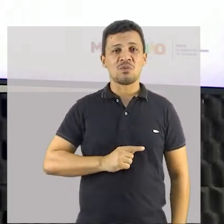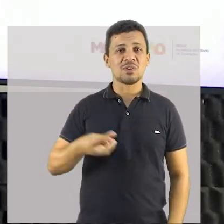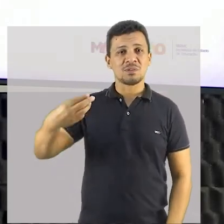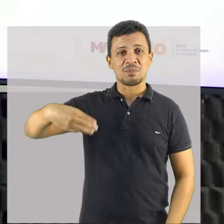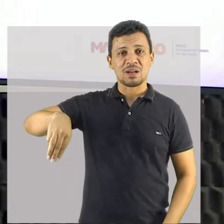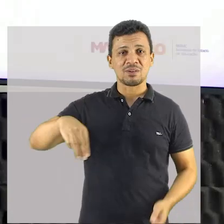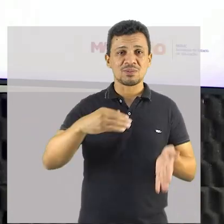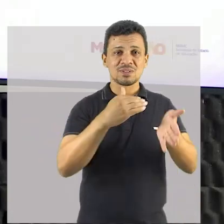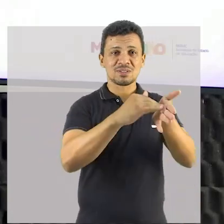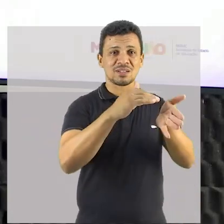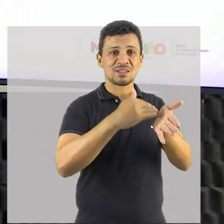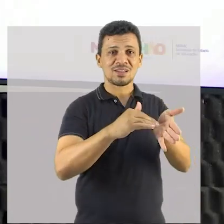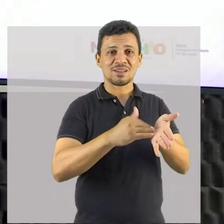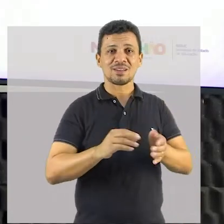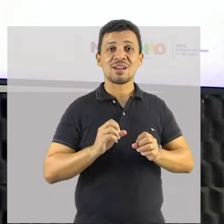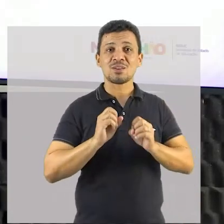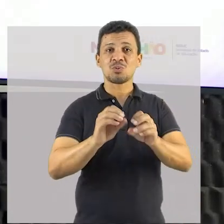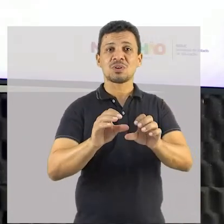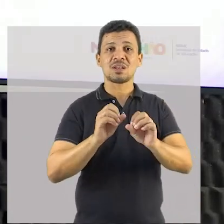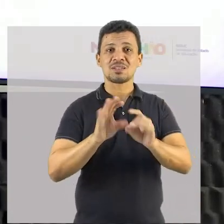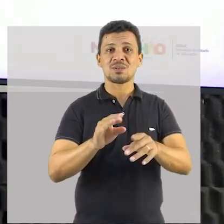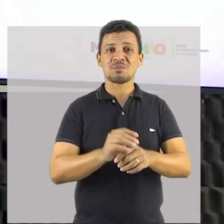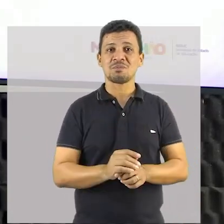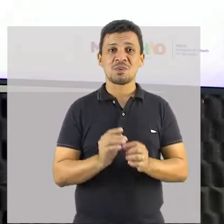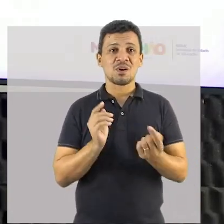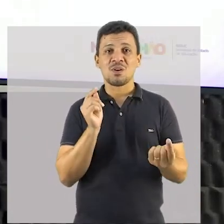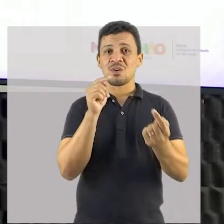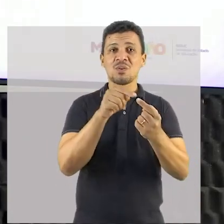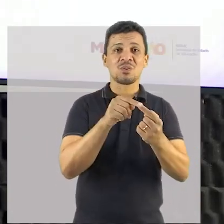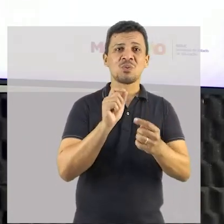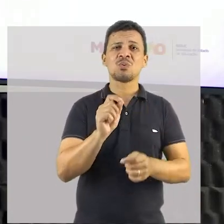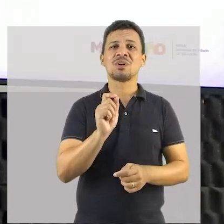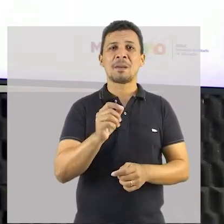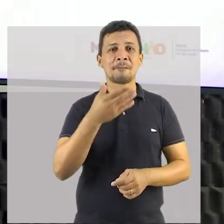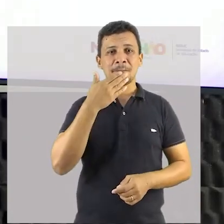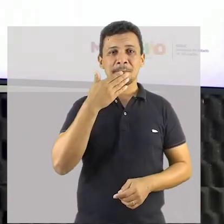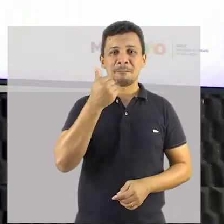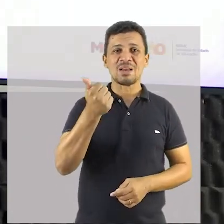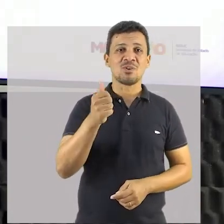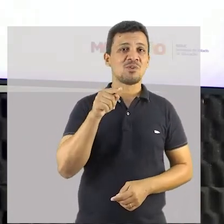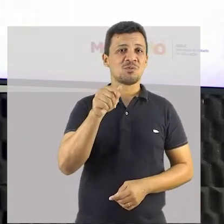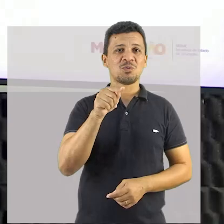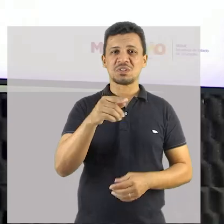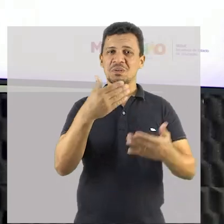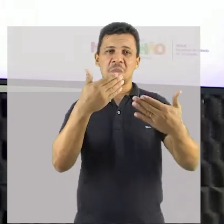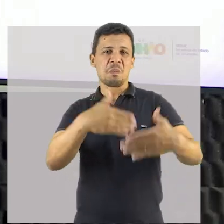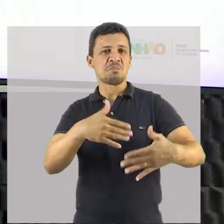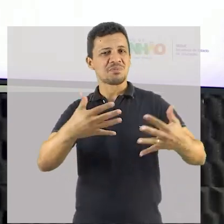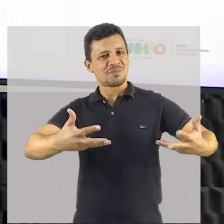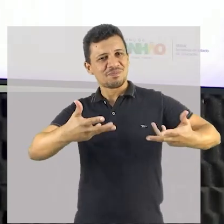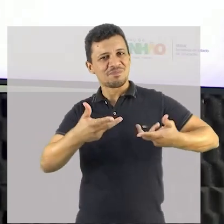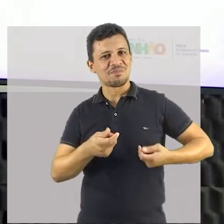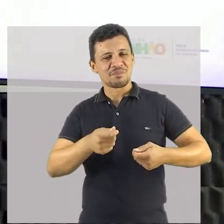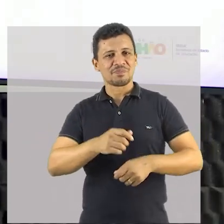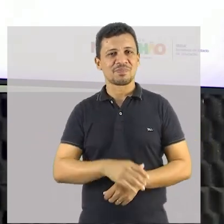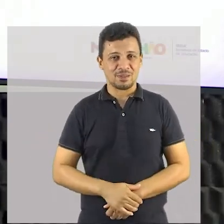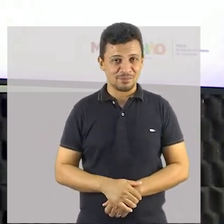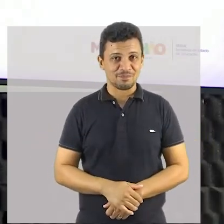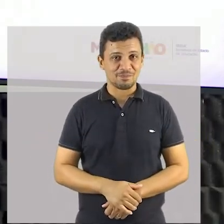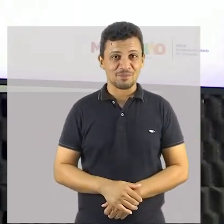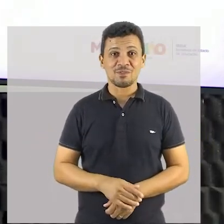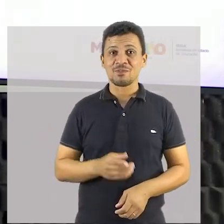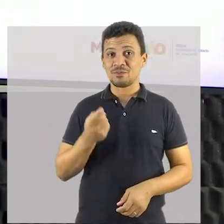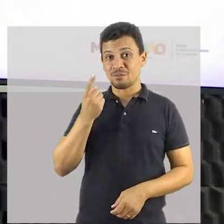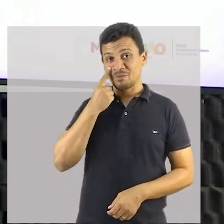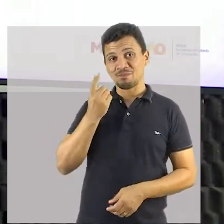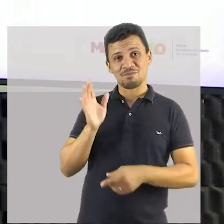Secretaria de Estado da Educação, sempre preocupado em trazer para vocês o que há de melhor para você mandar muito bem na prova, ok? Então, sem mais delongas,